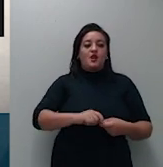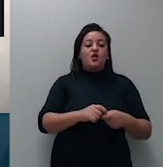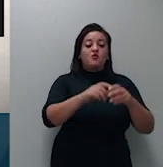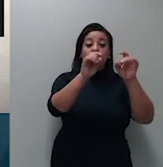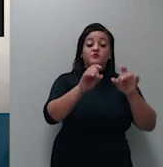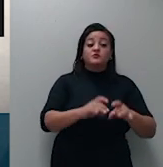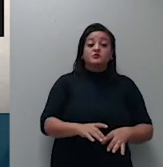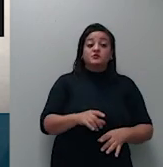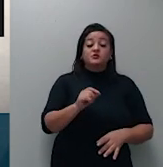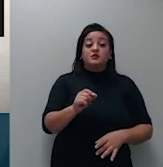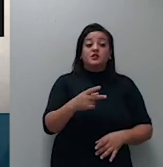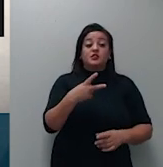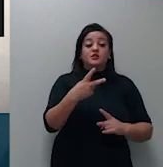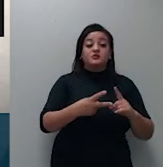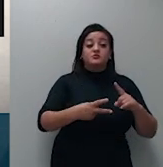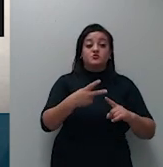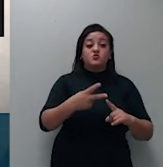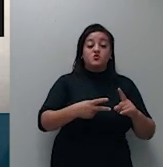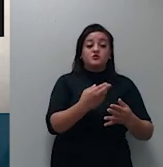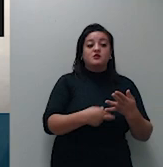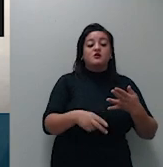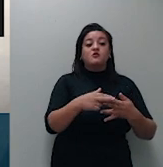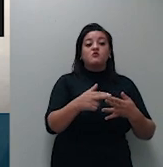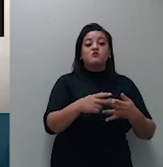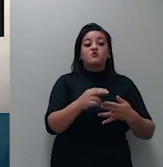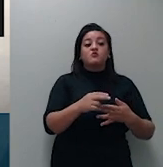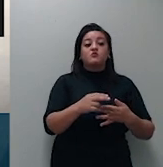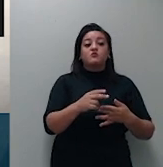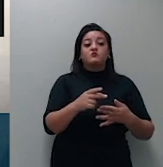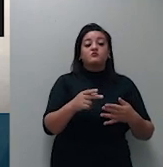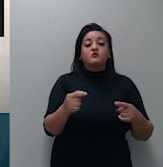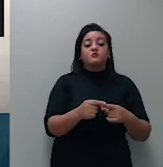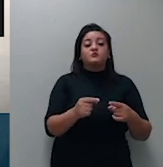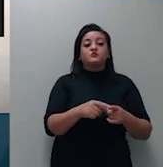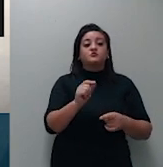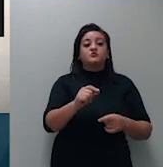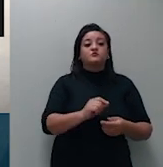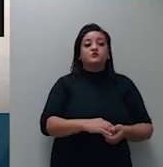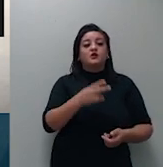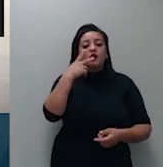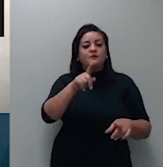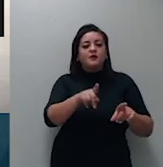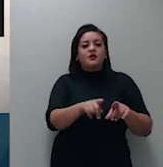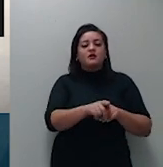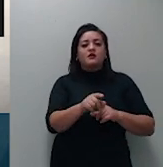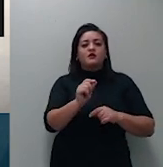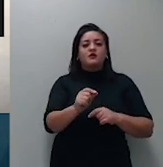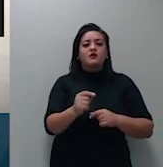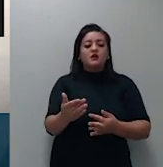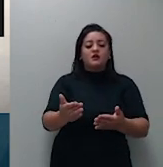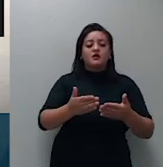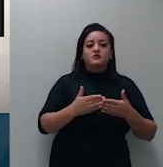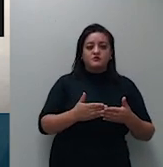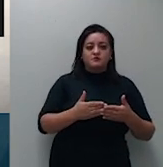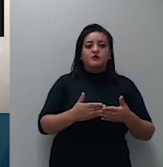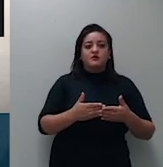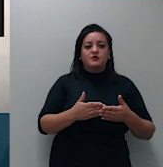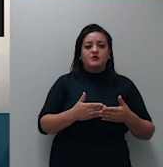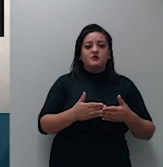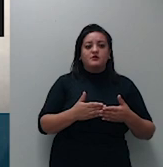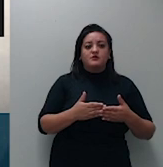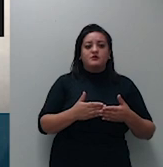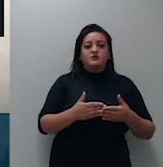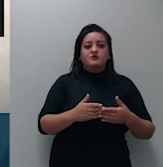eu fiz o destaque desses dois recursos e função de memoriais que recebi da